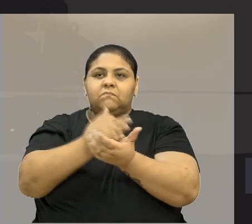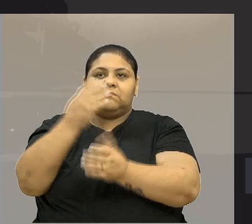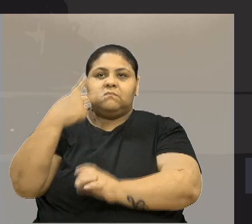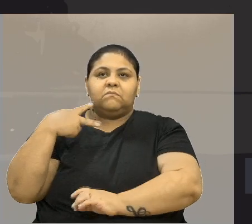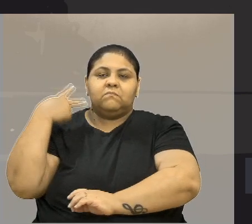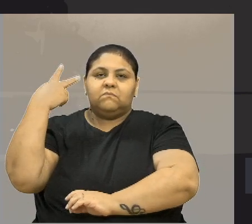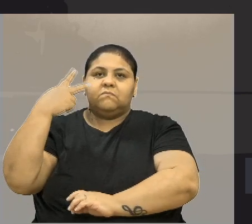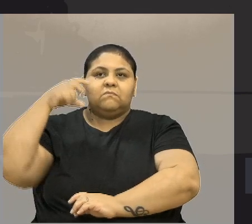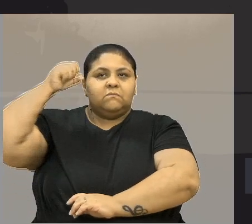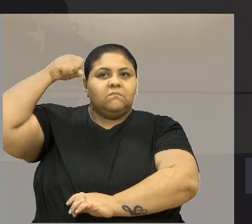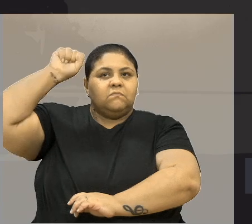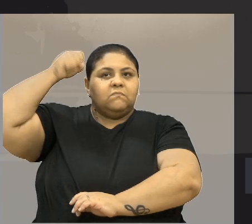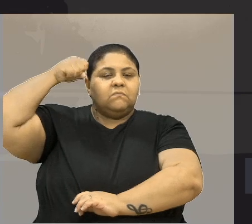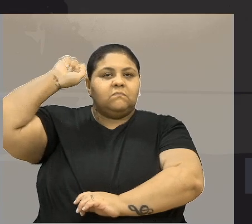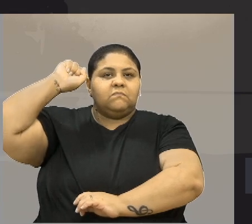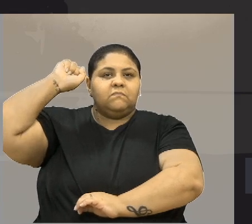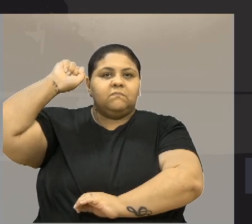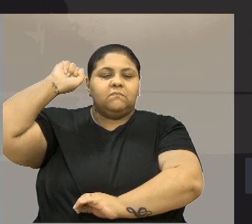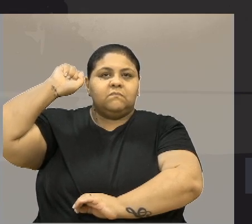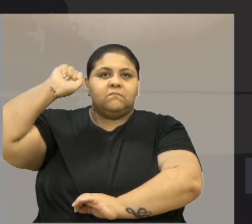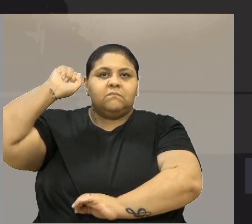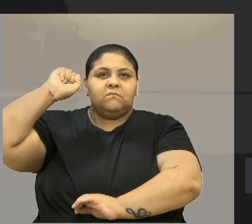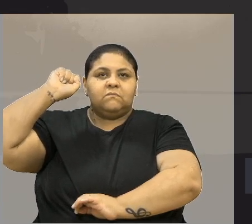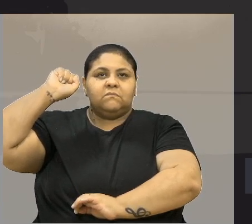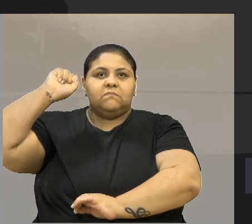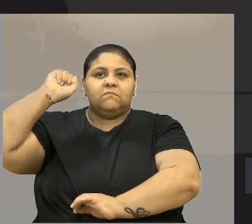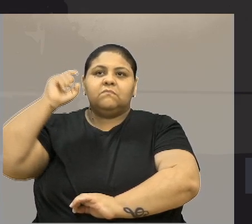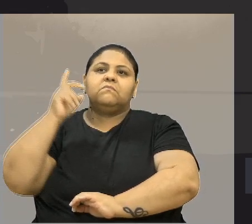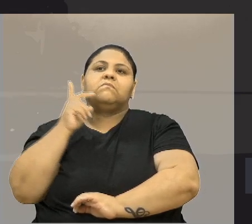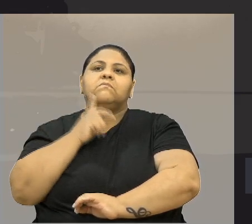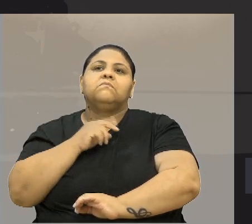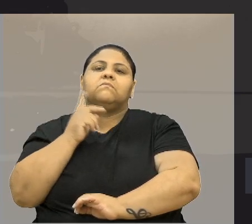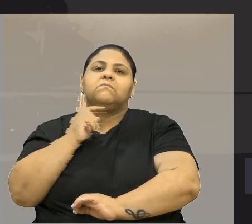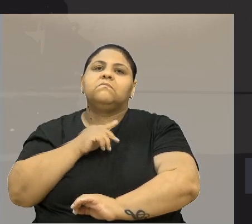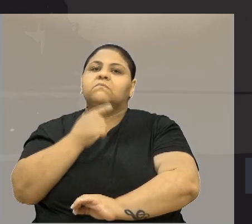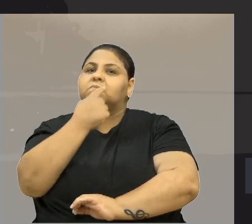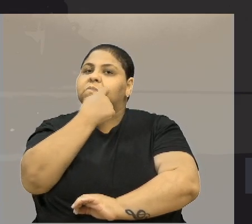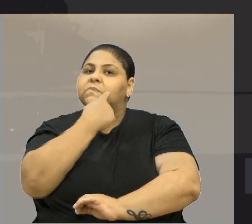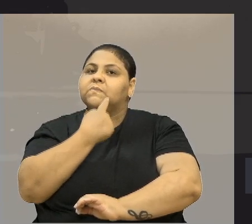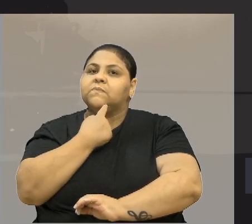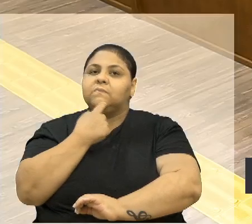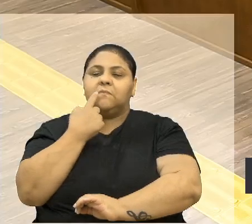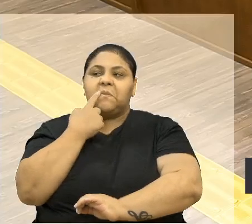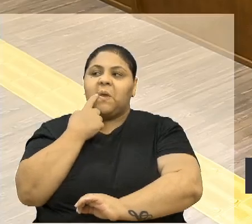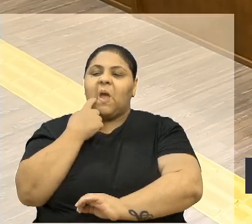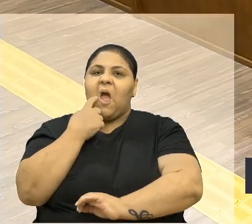Clóvis Xuxa, Renato Oliveira e Wagner Petrini.